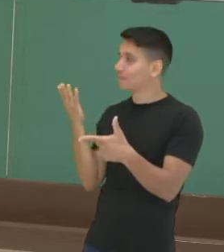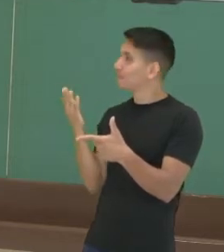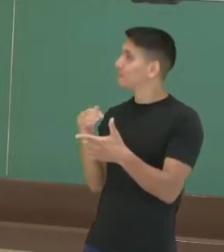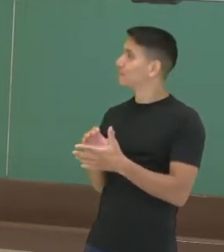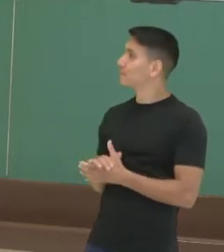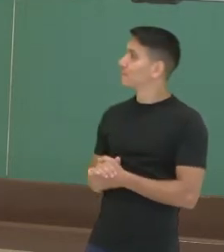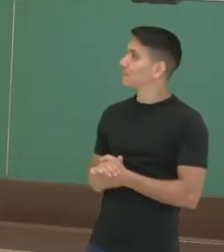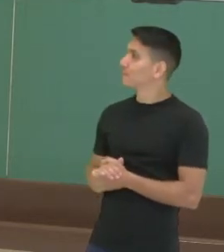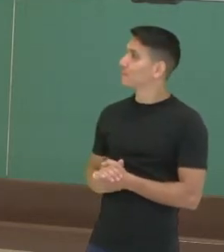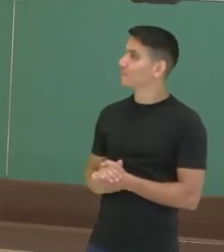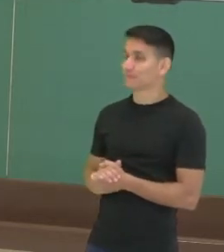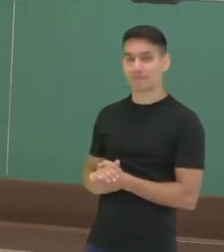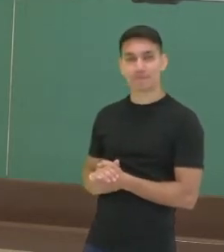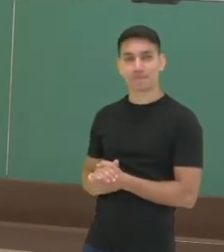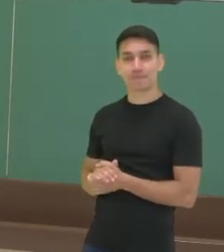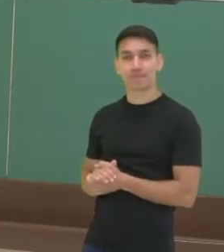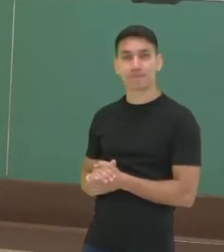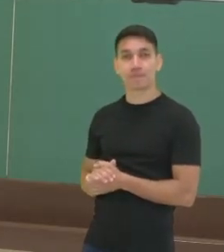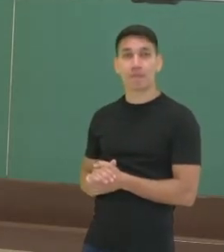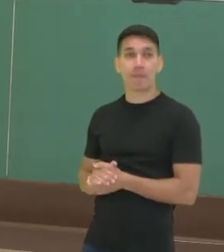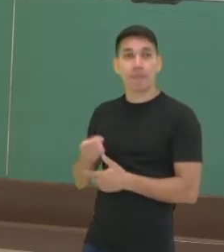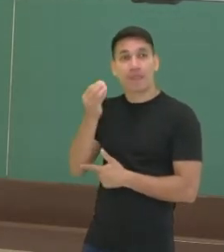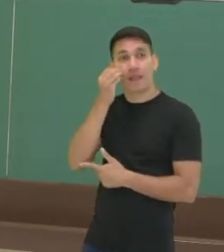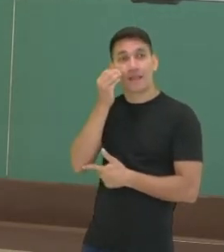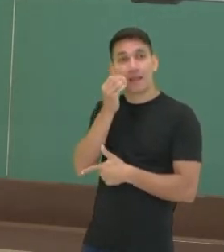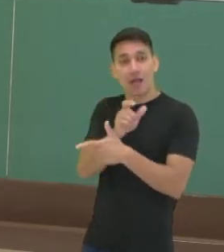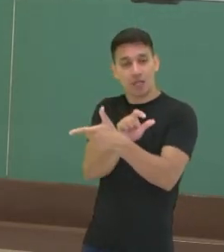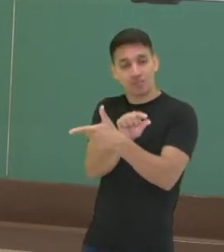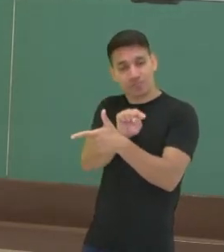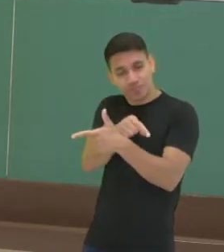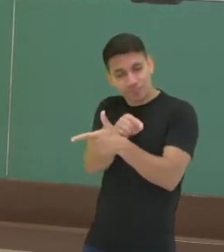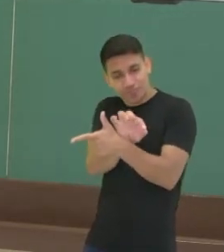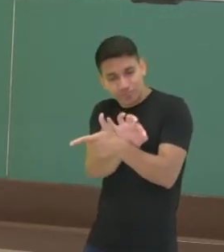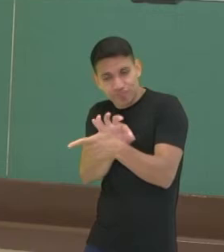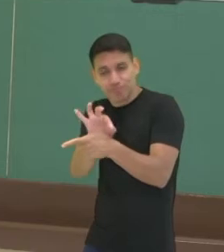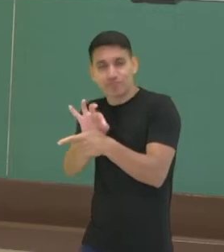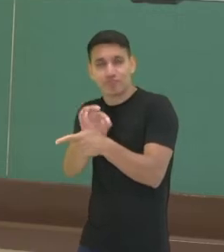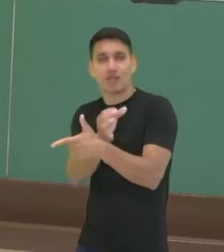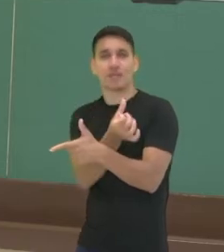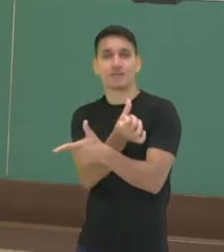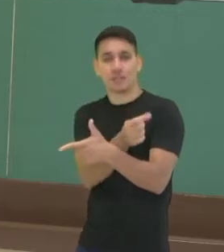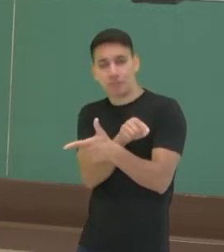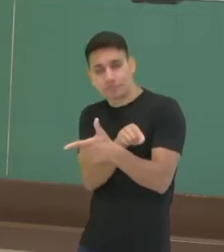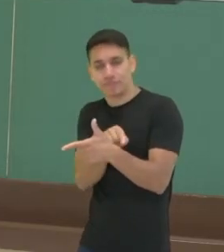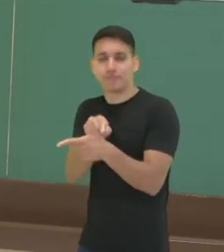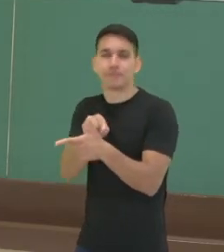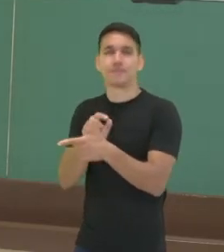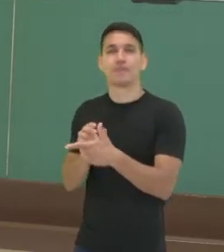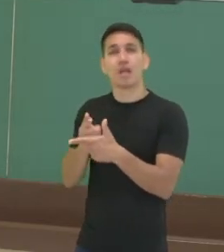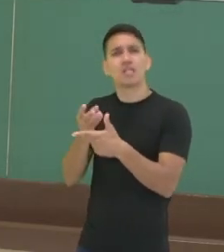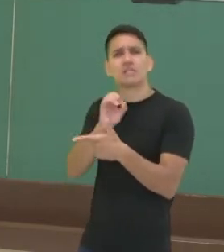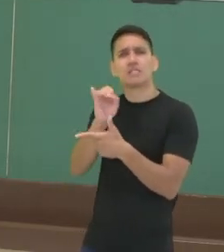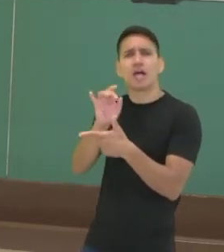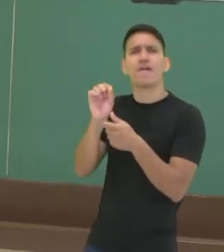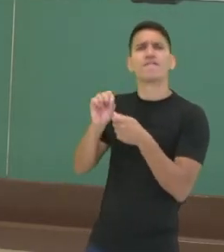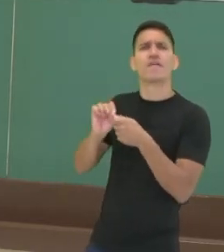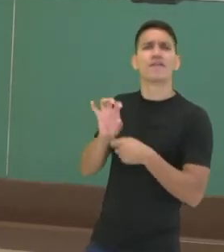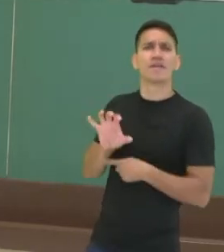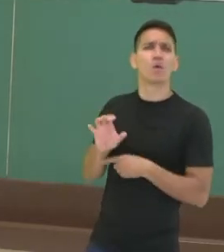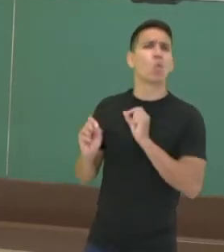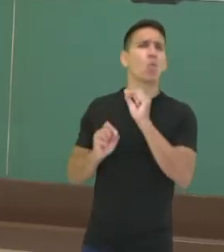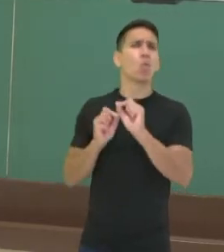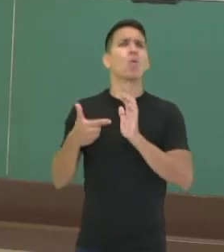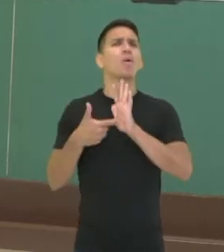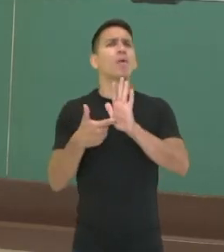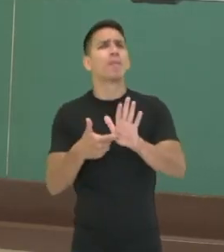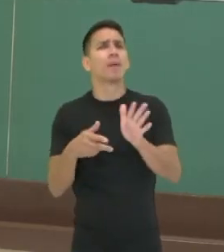desse ladinho, uma vez aqui para a direita. Então, eu tenho que andar para lá, tá? E fazendo isso, então, assim, o que está